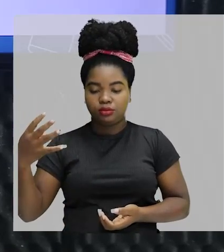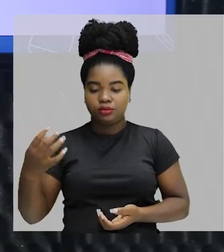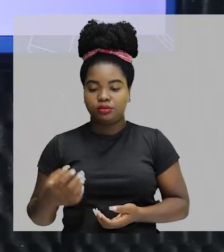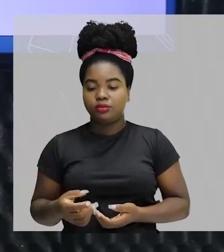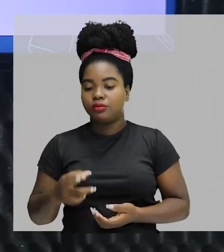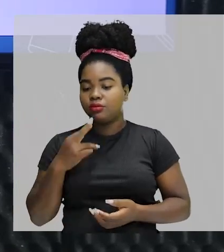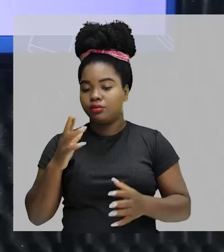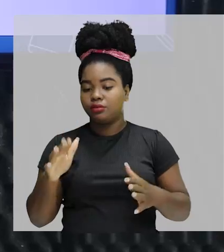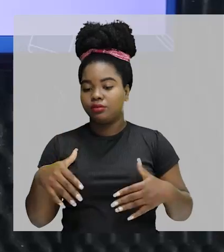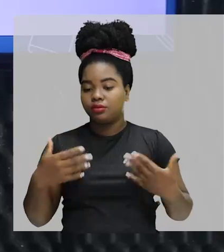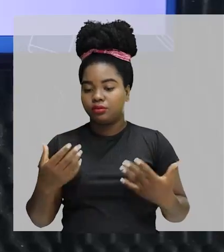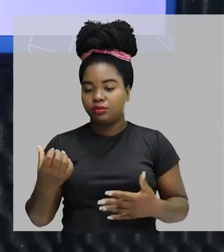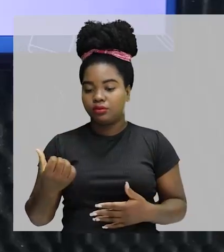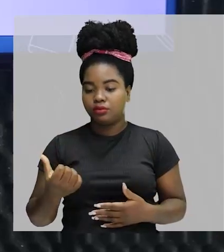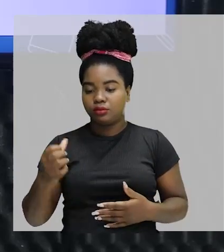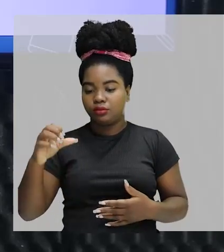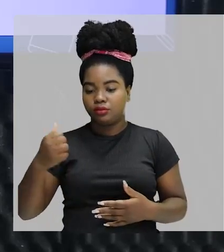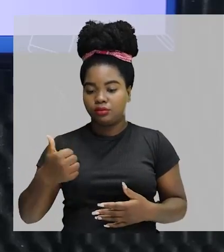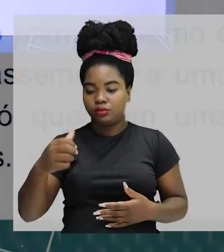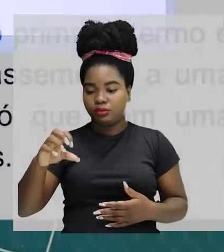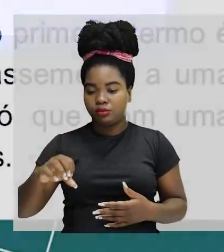aí o resultado aproximado de